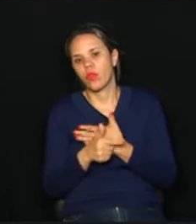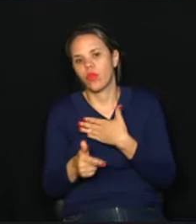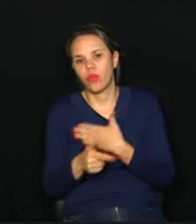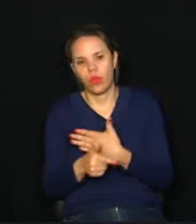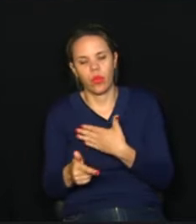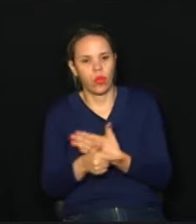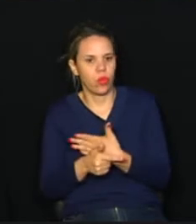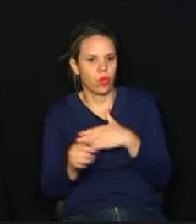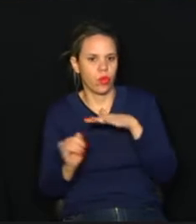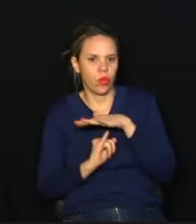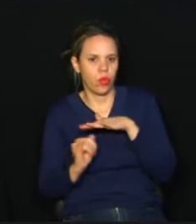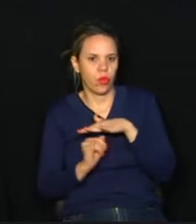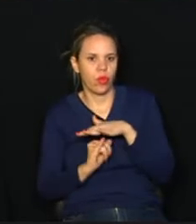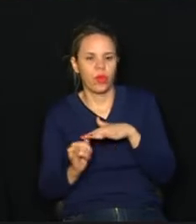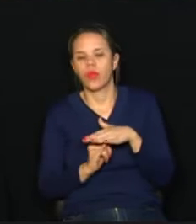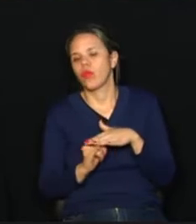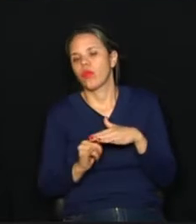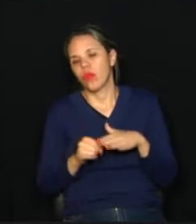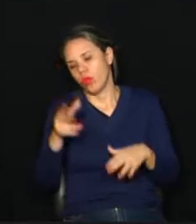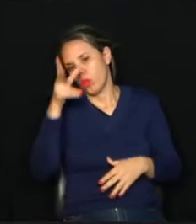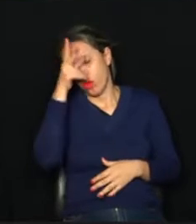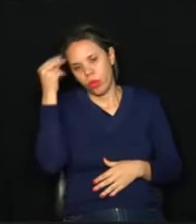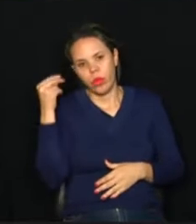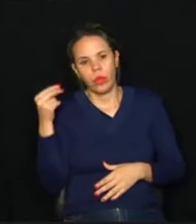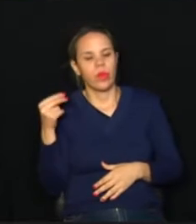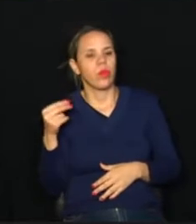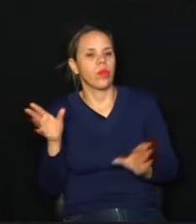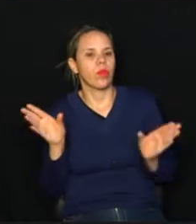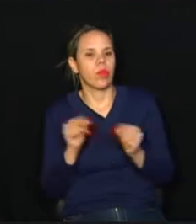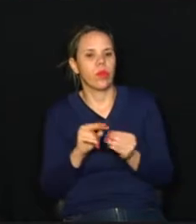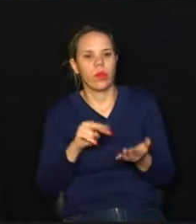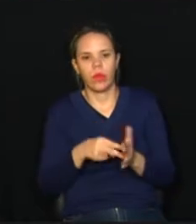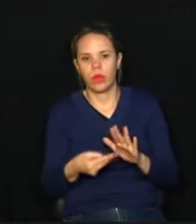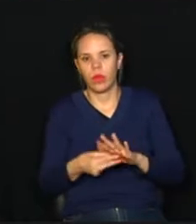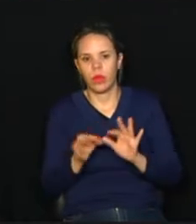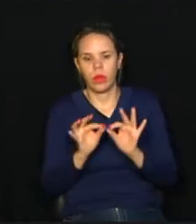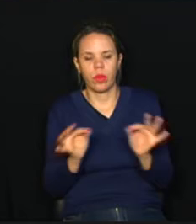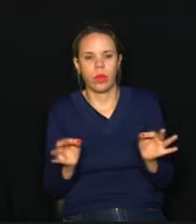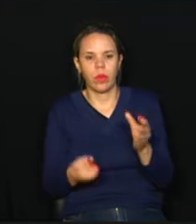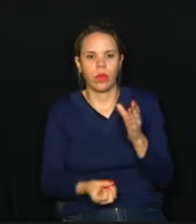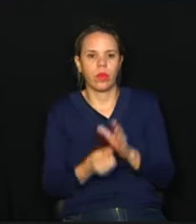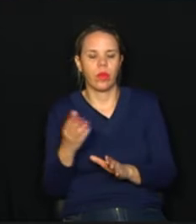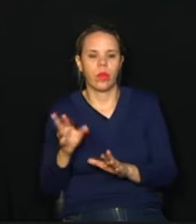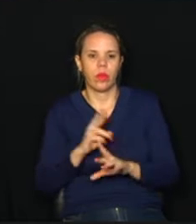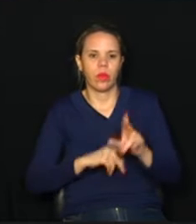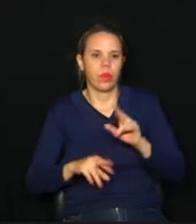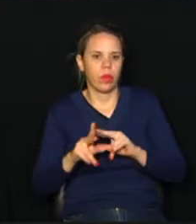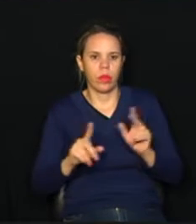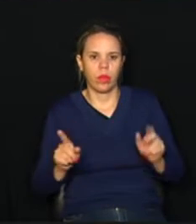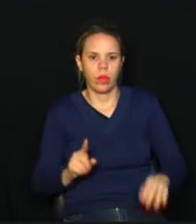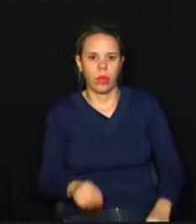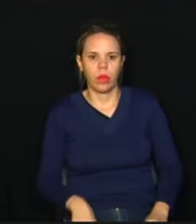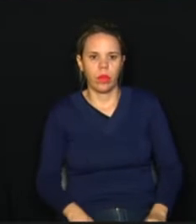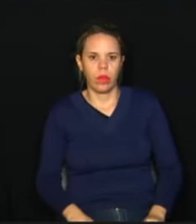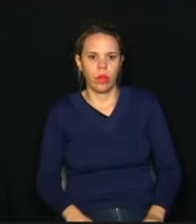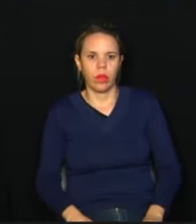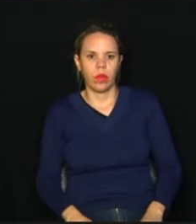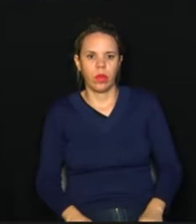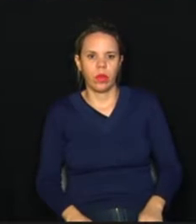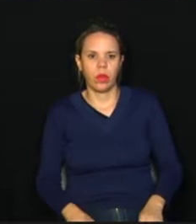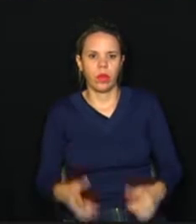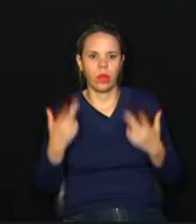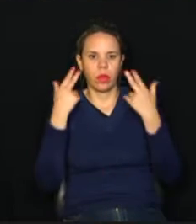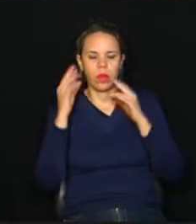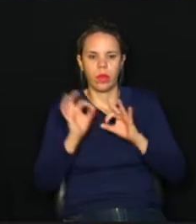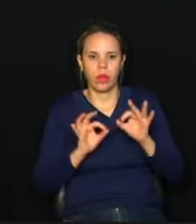dos institutos públicos não se resume simplesmente a produzir variedade, mas a organizar,